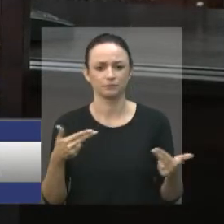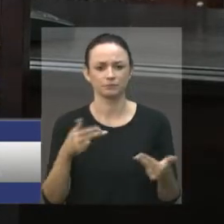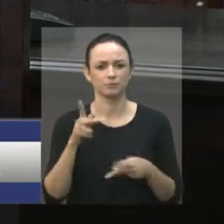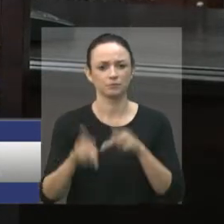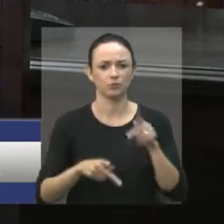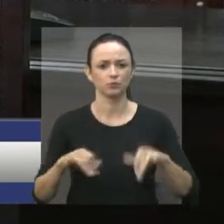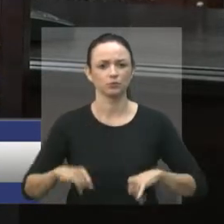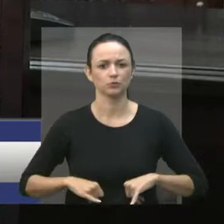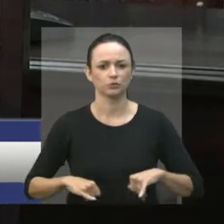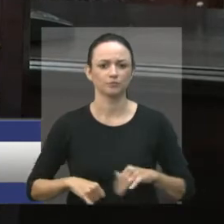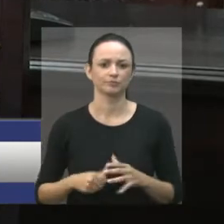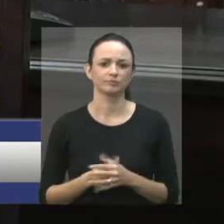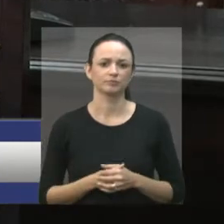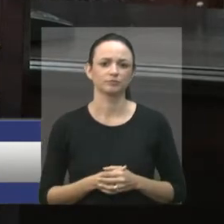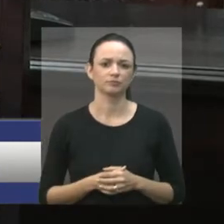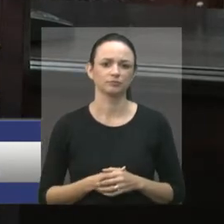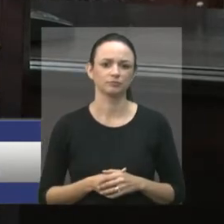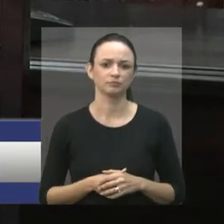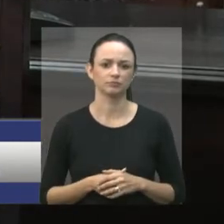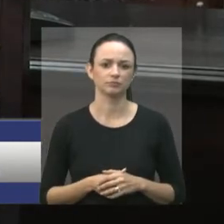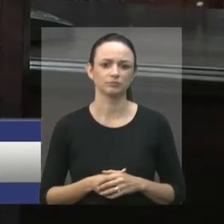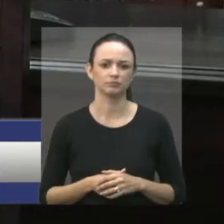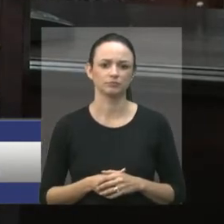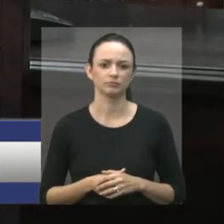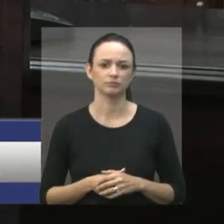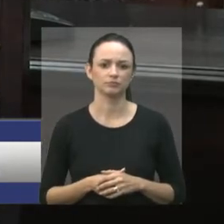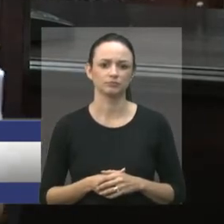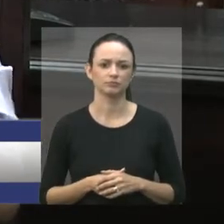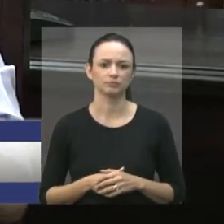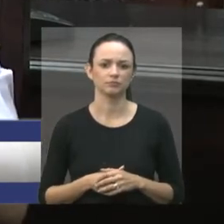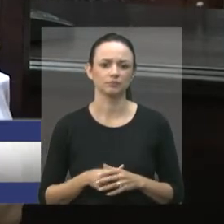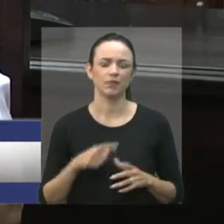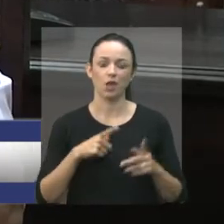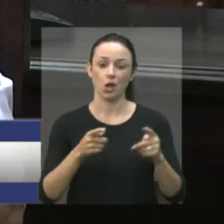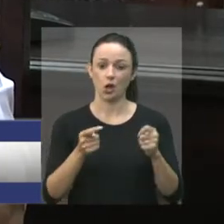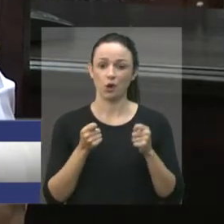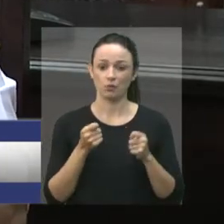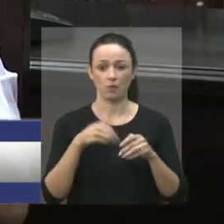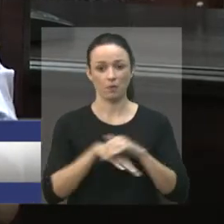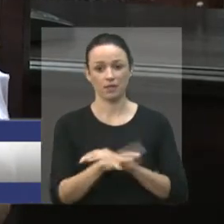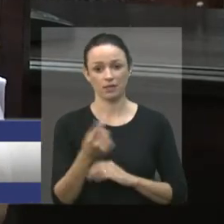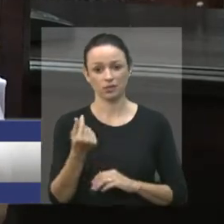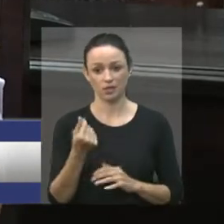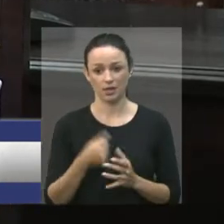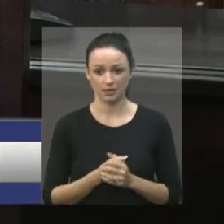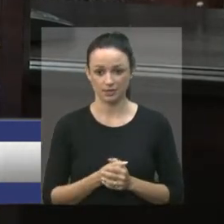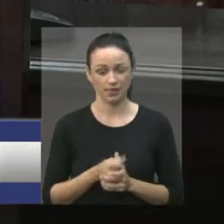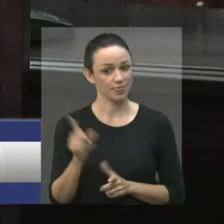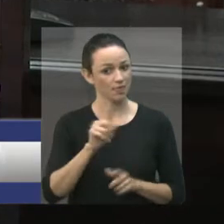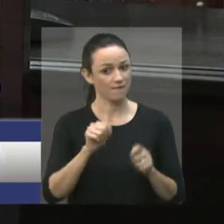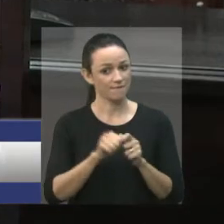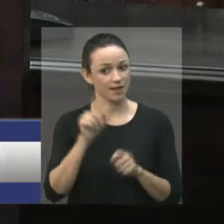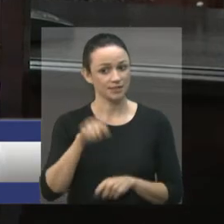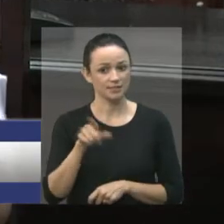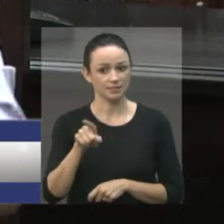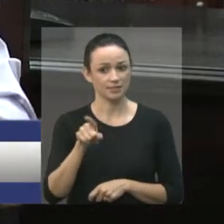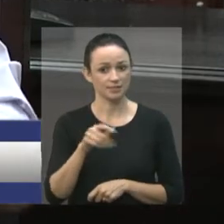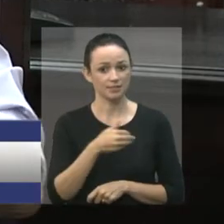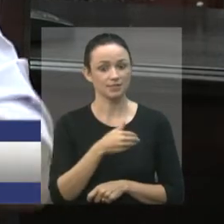sofrendo com isso. Está economizando para guardar dinheiro. Não se faz isso em administração